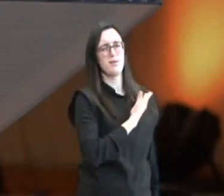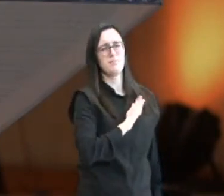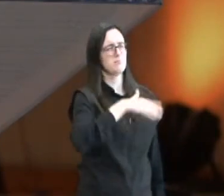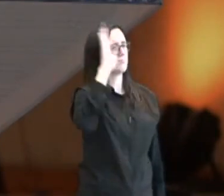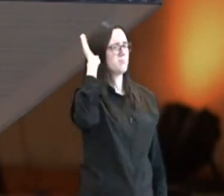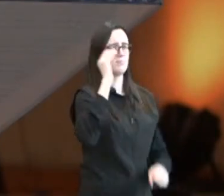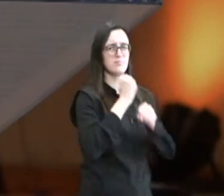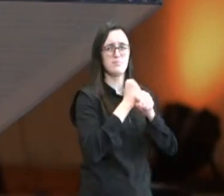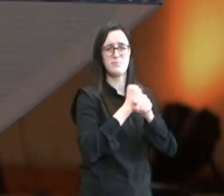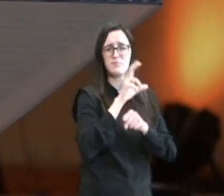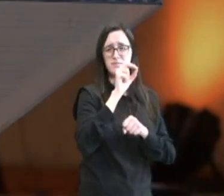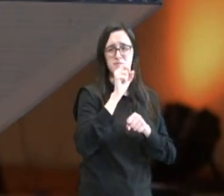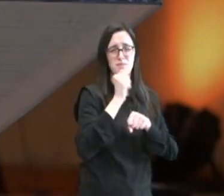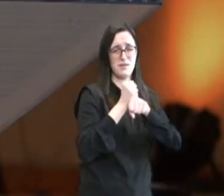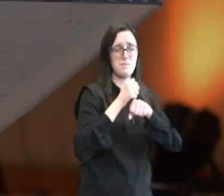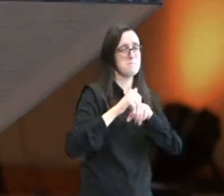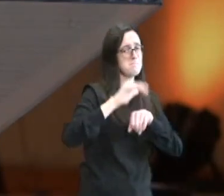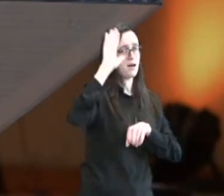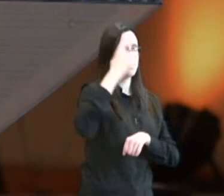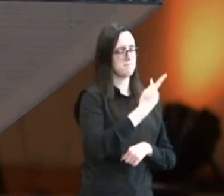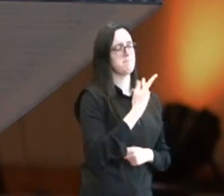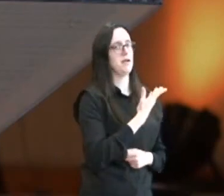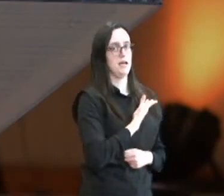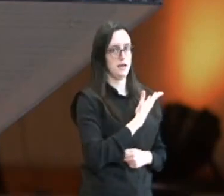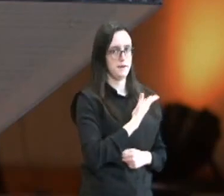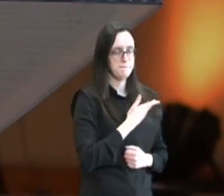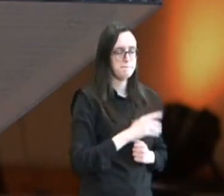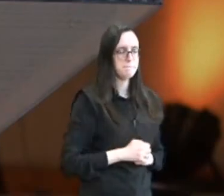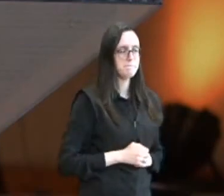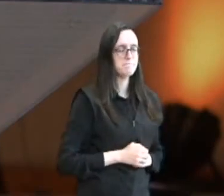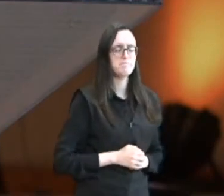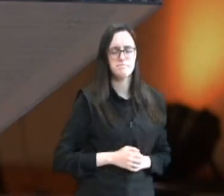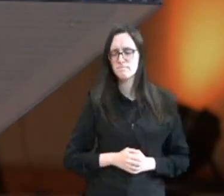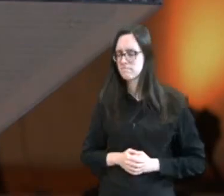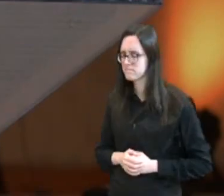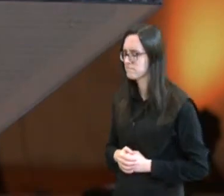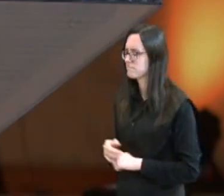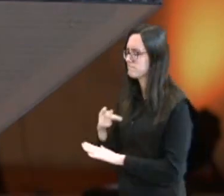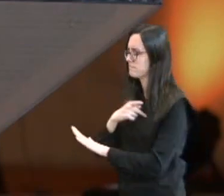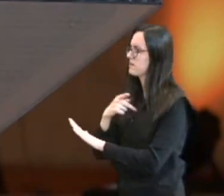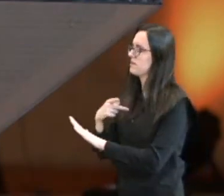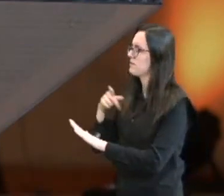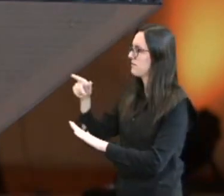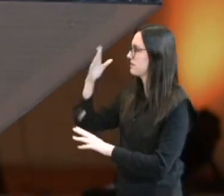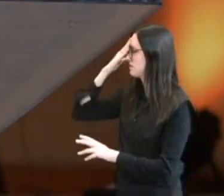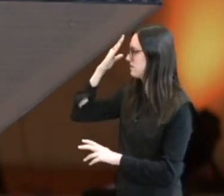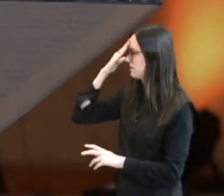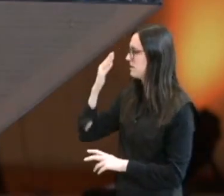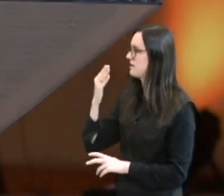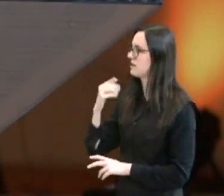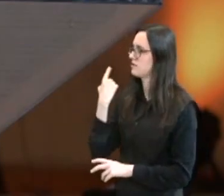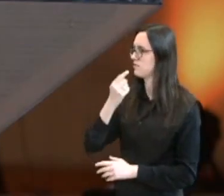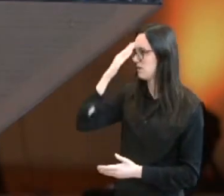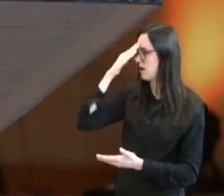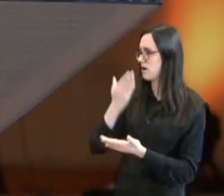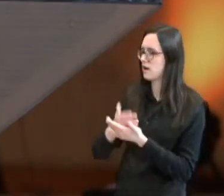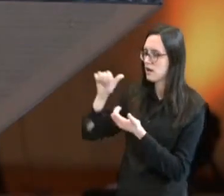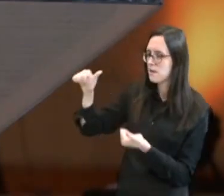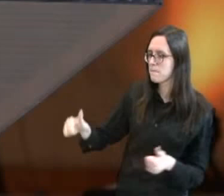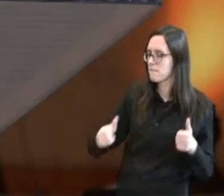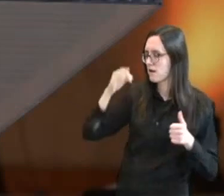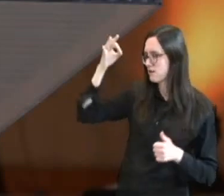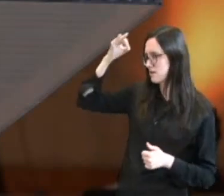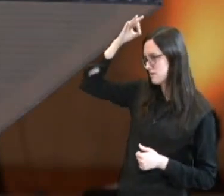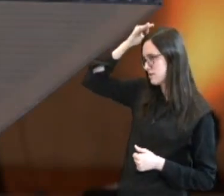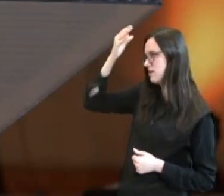de 50 anos. E ele disse: Edson, você sabe que nós cremos na doutrina do batismo com o Espírito